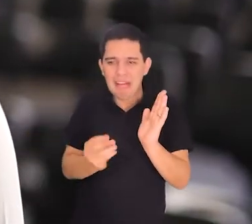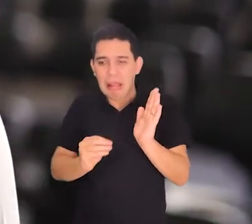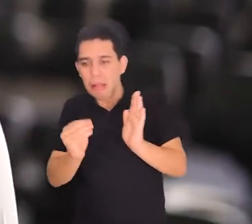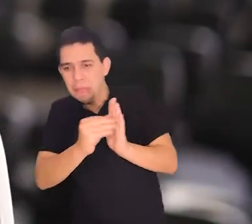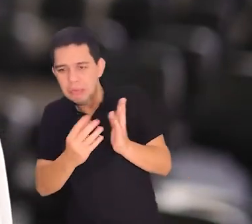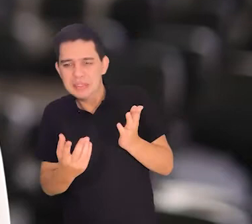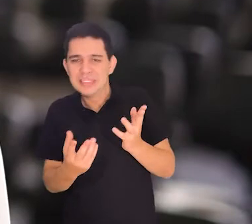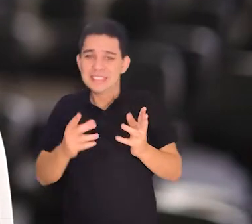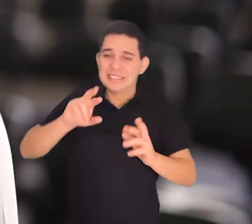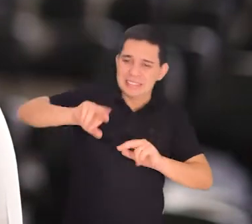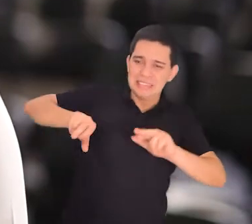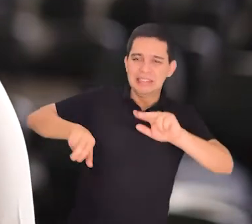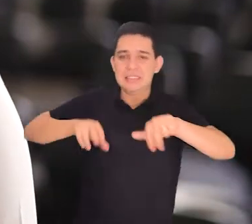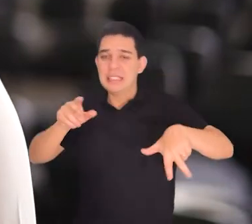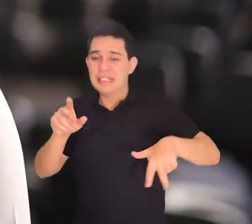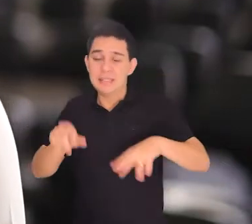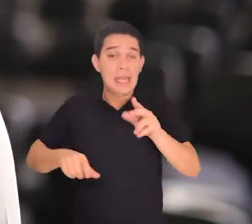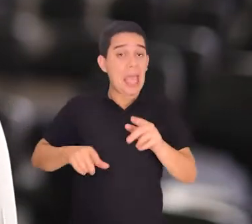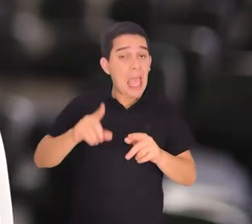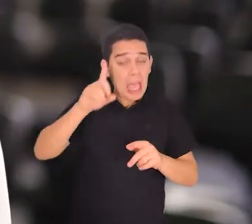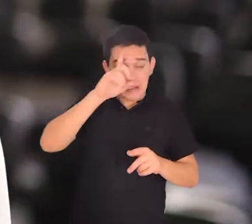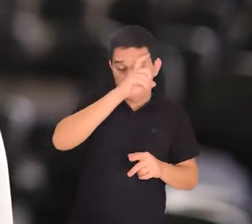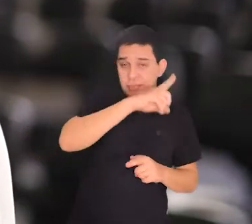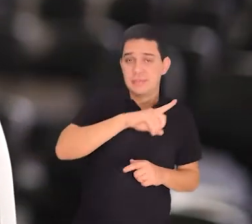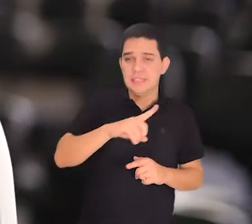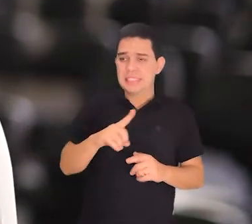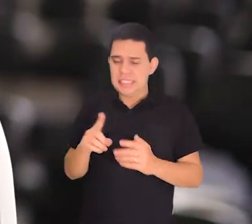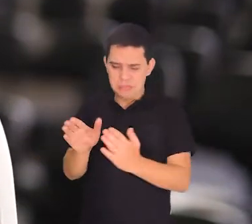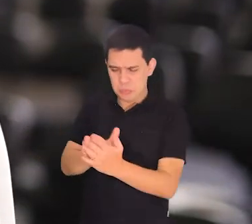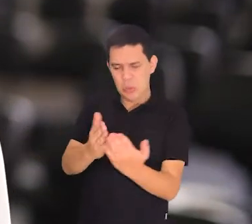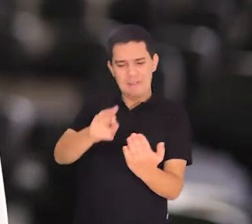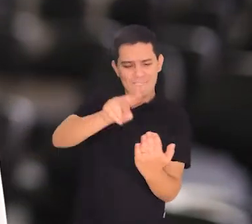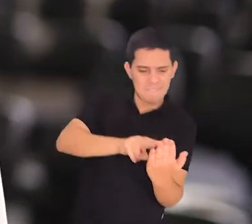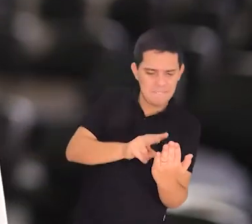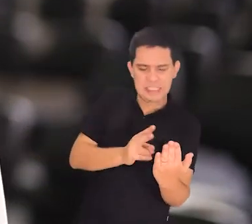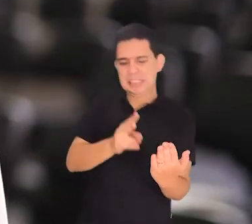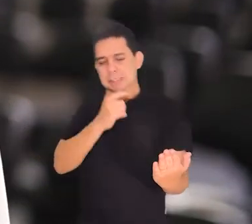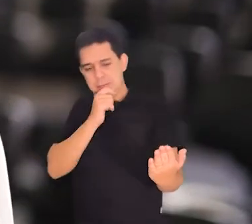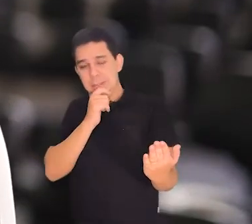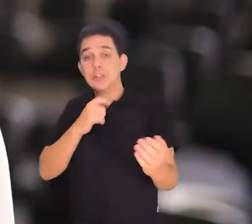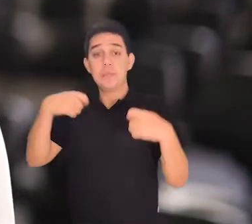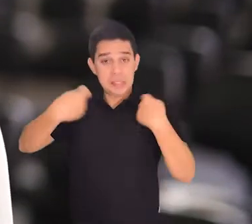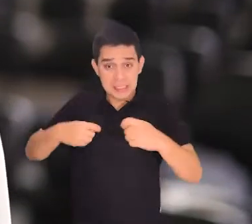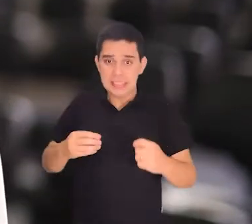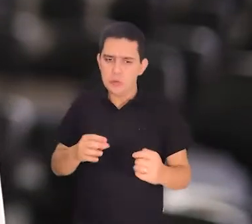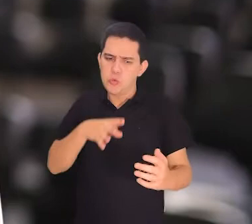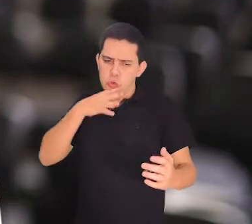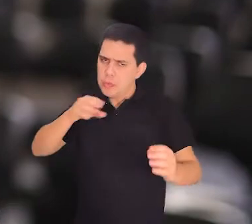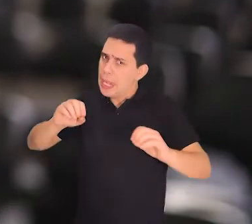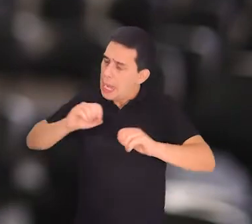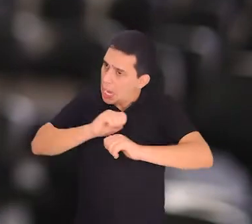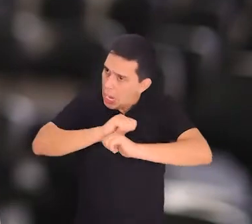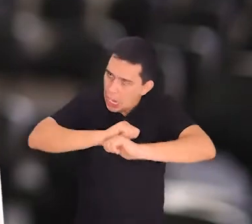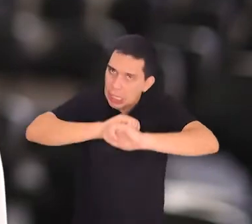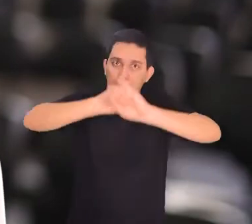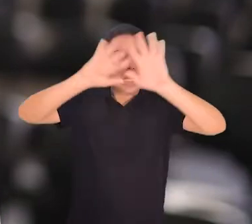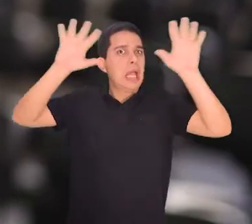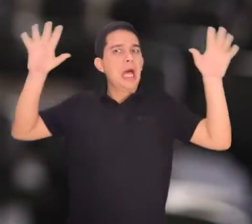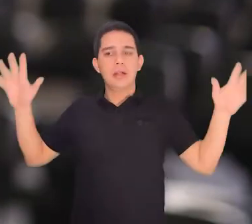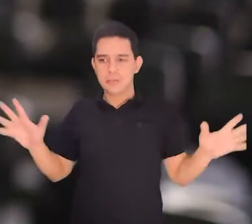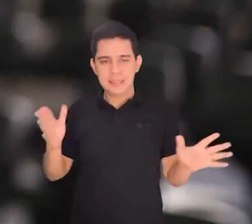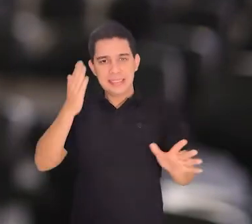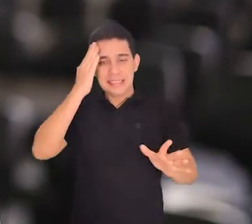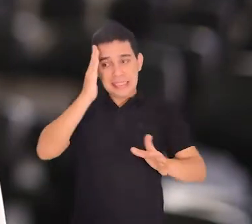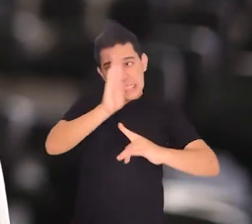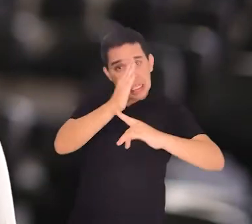base de súmulas. Então, a gente tem um conteúdo difícil, não é? Então, a gente tem que ter um conhecimento muito amplo para que você possa, de fato, assistir